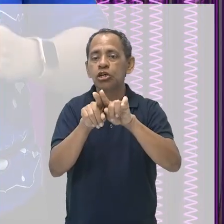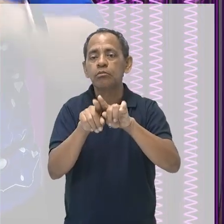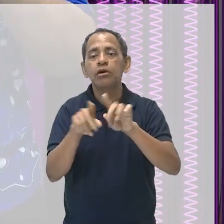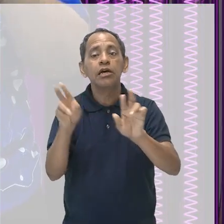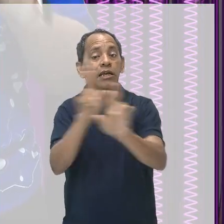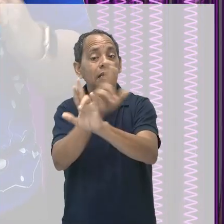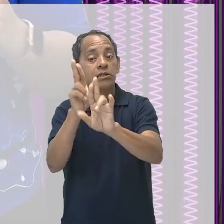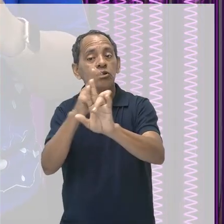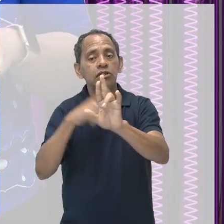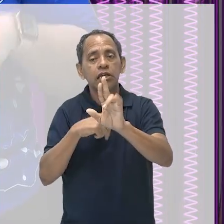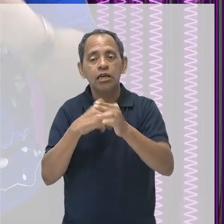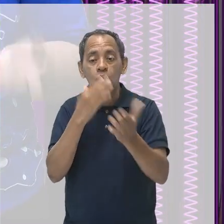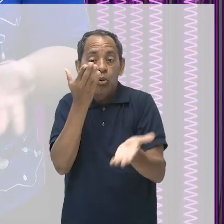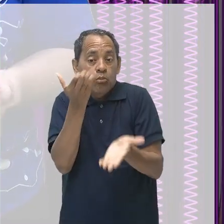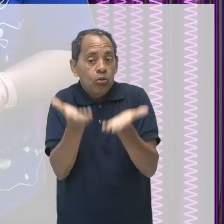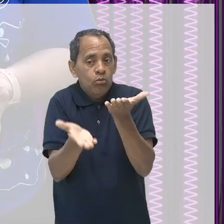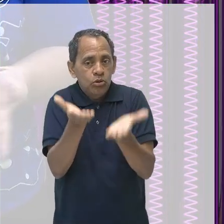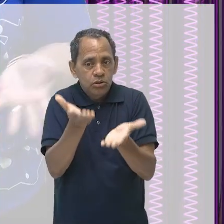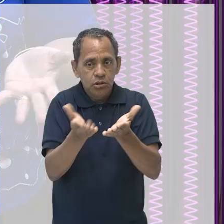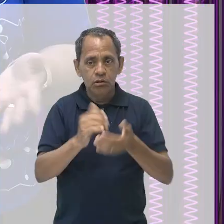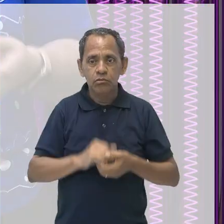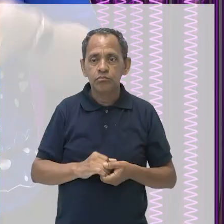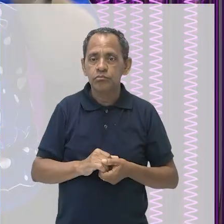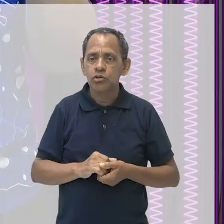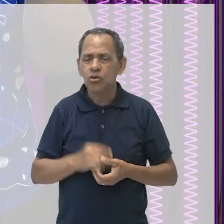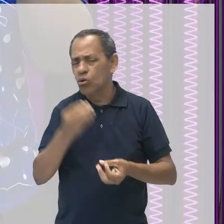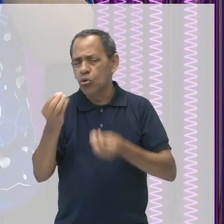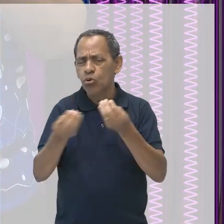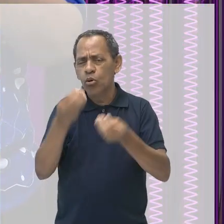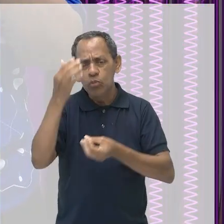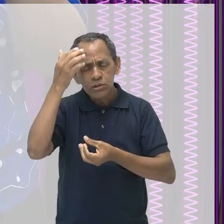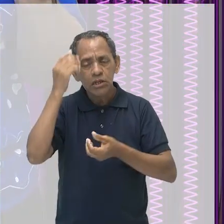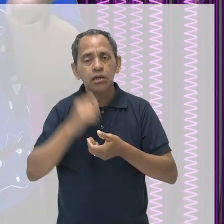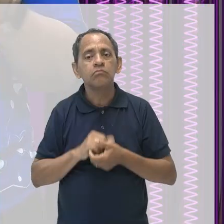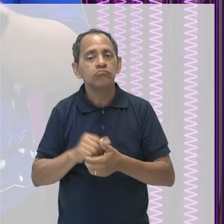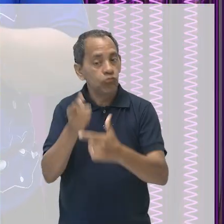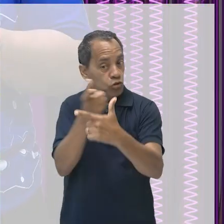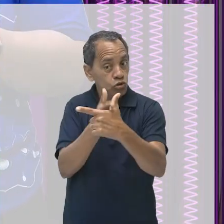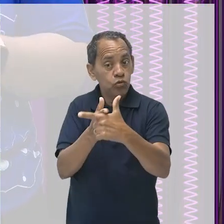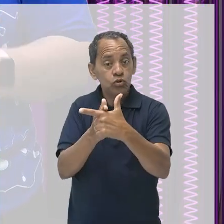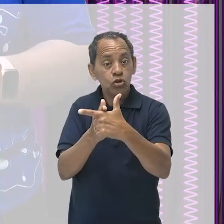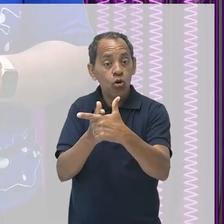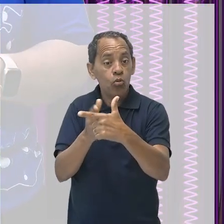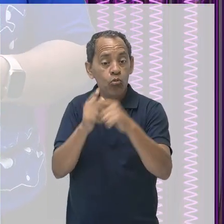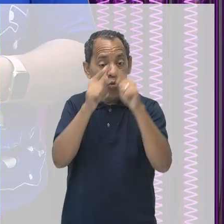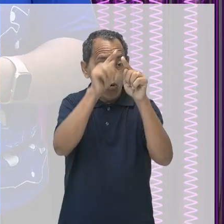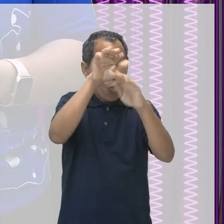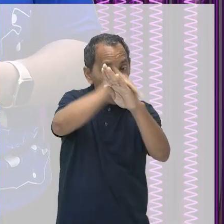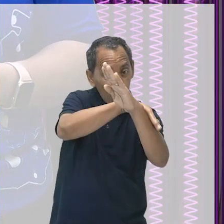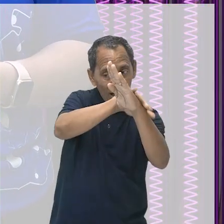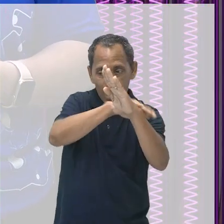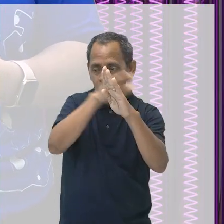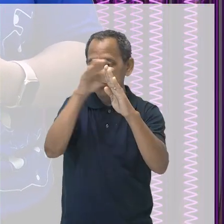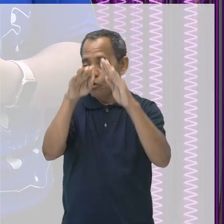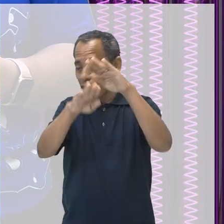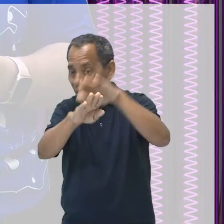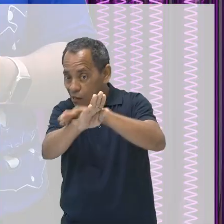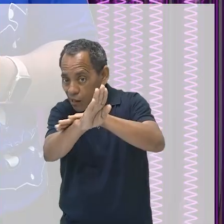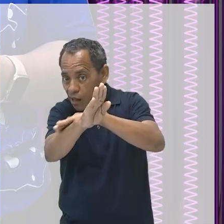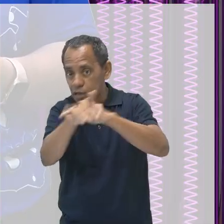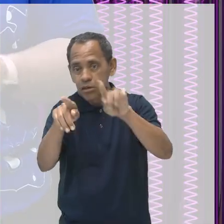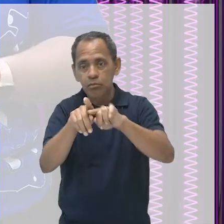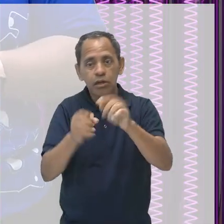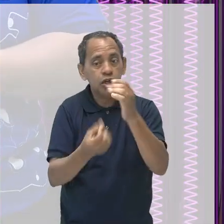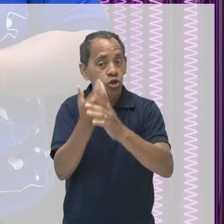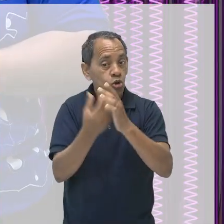eles são lados proporcionais. Como é que eu sei que é proporcional? Eu fiz a divisão entre eles e gerou o mesmo número, né?